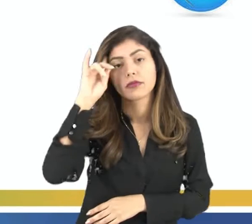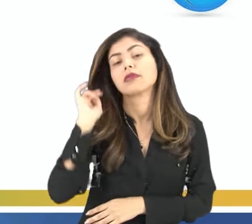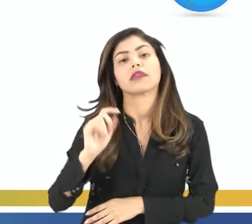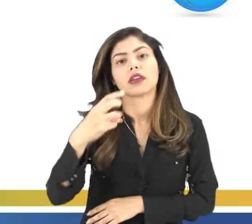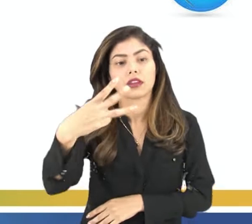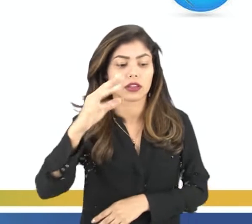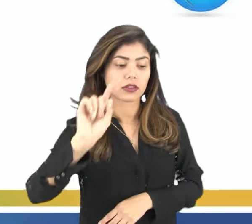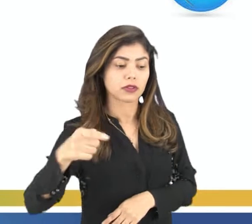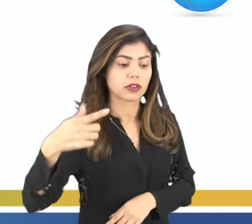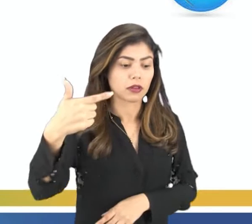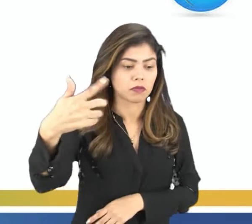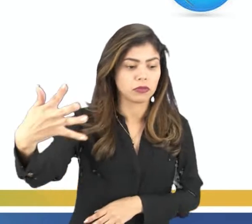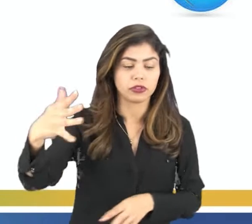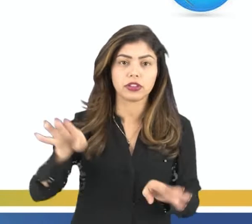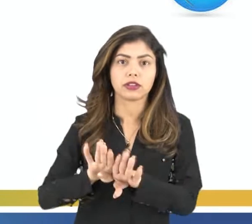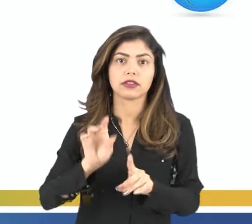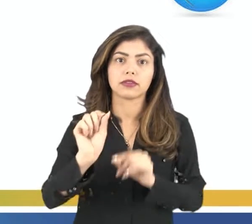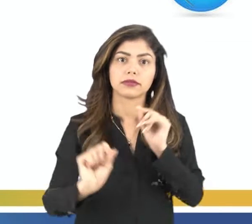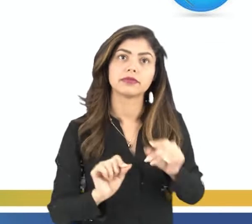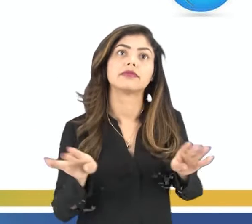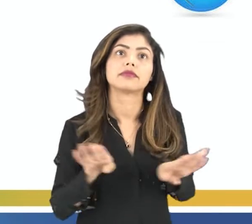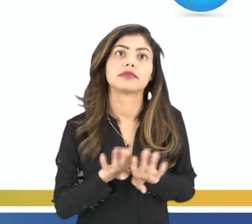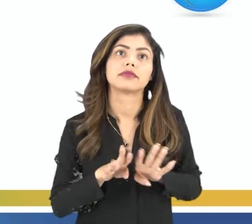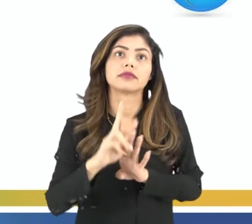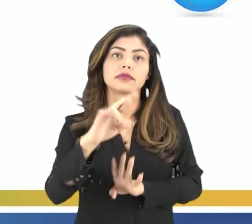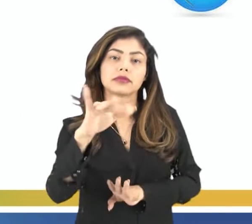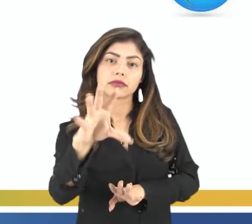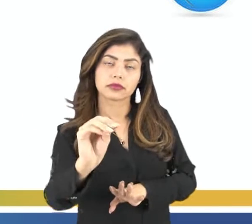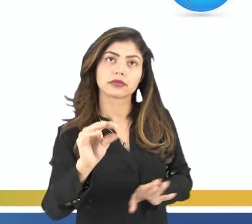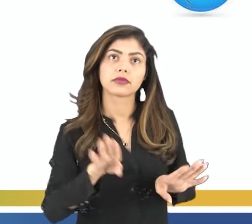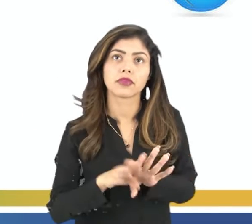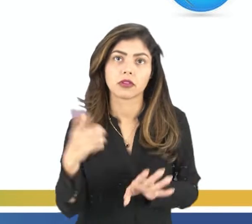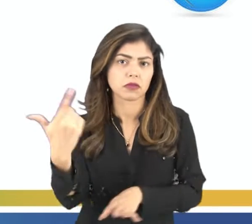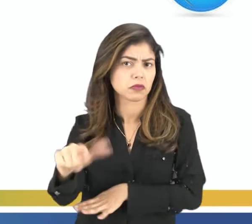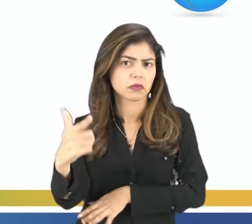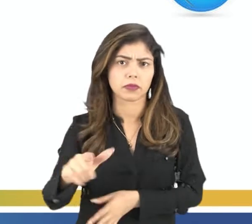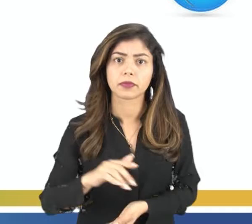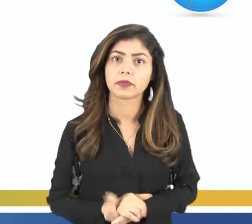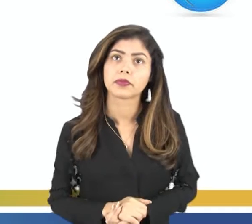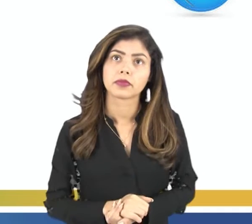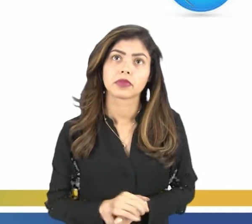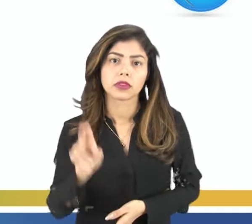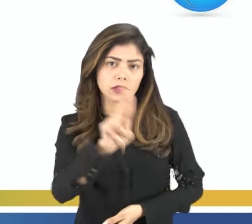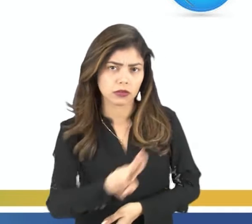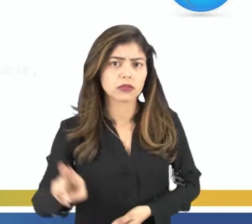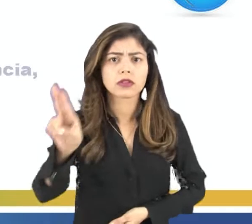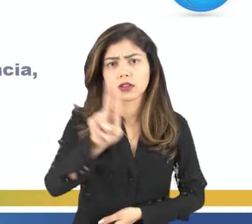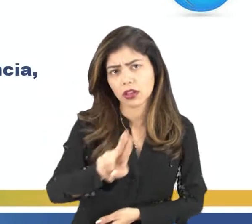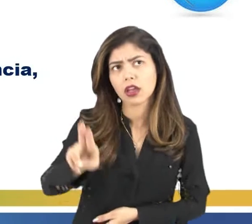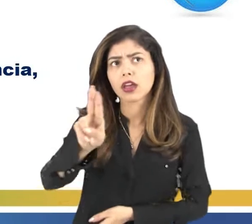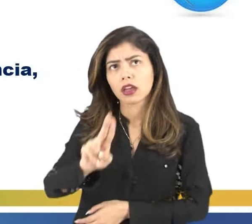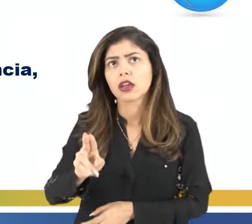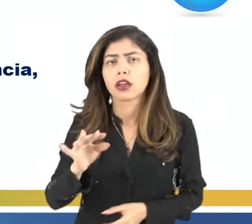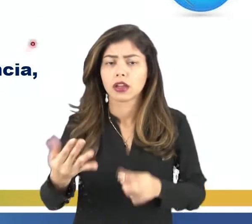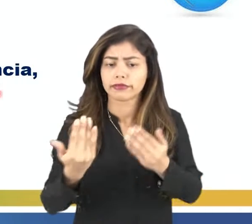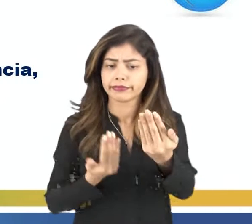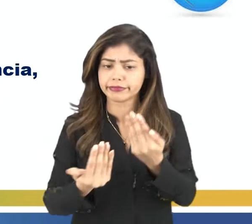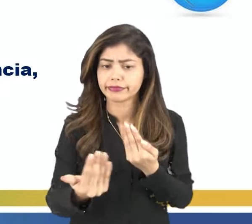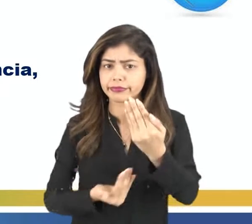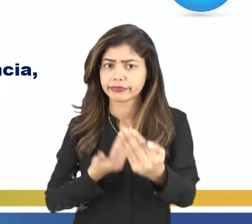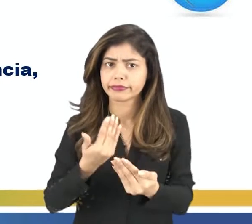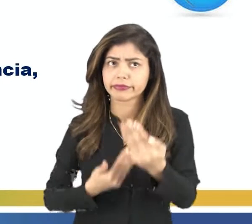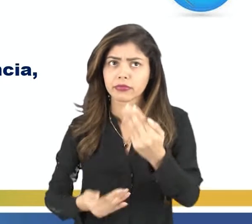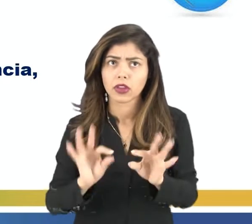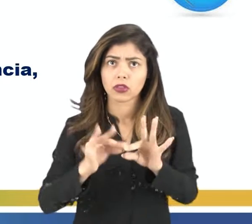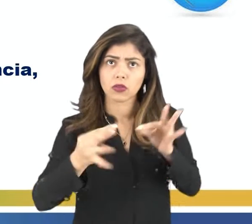dado, 3,14. E o raio? O raio eu não tenho. Utilizando a relação do